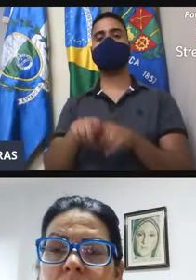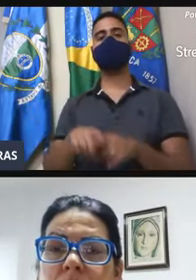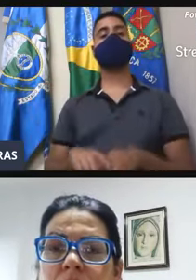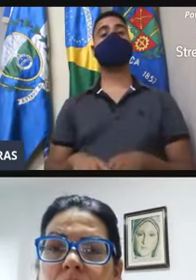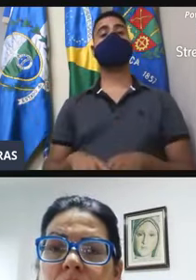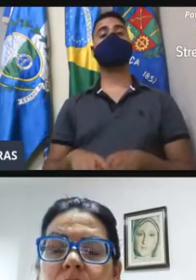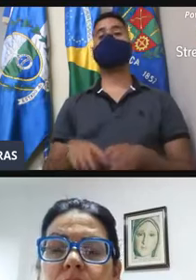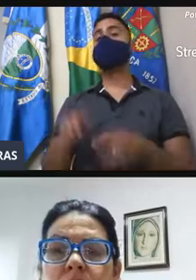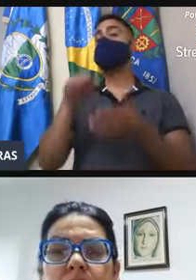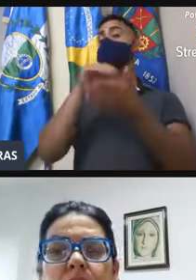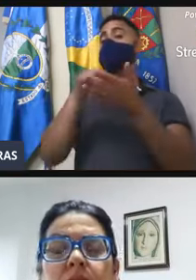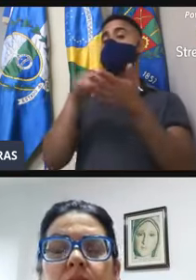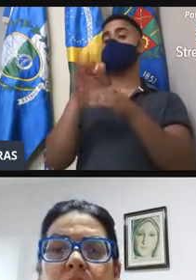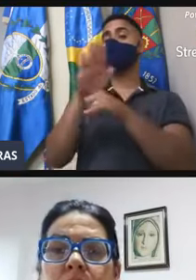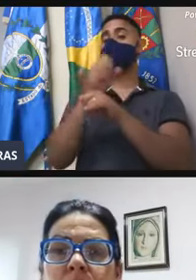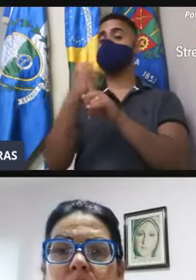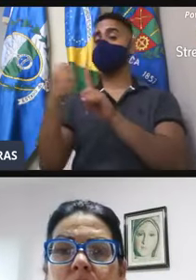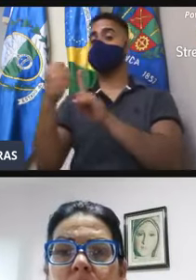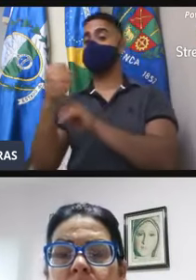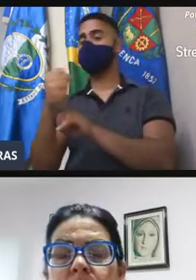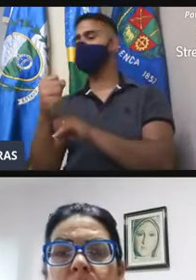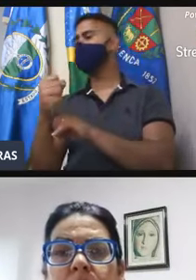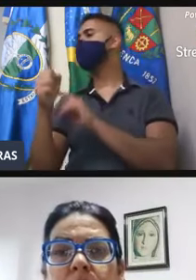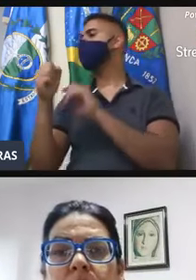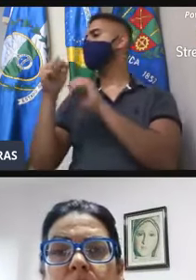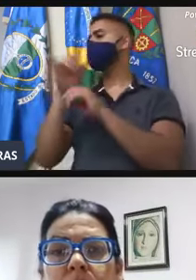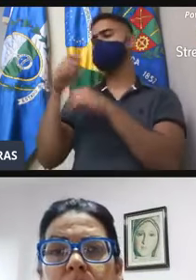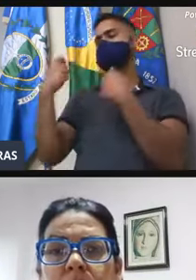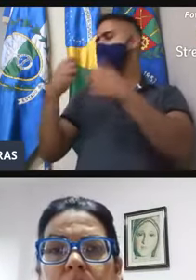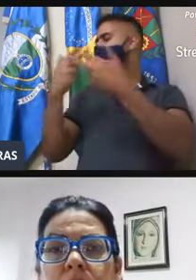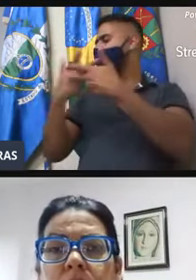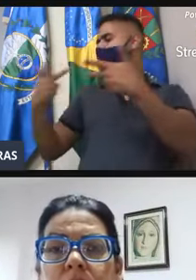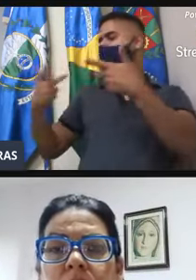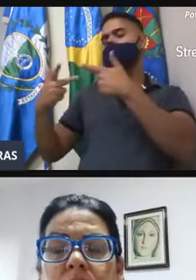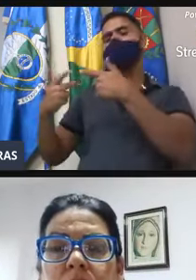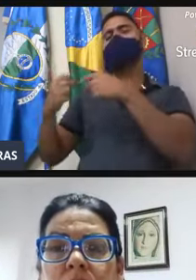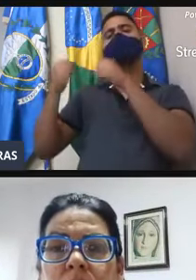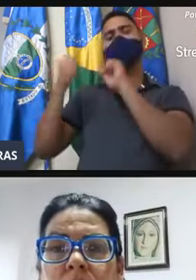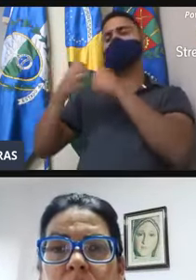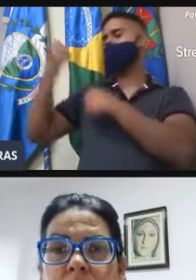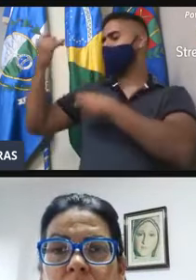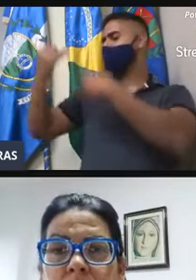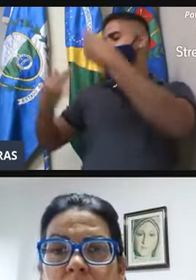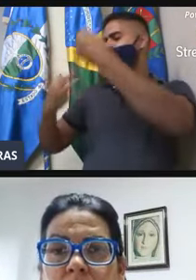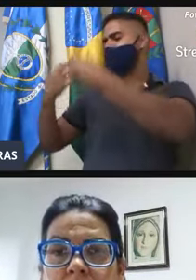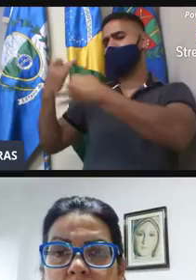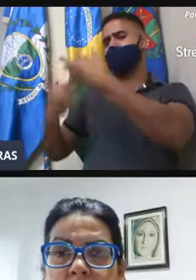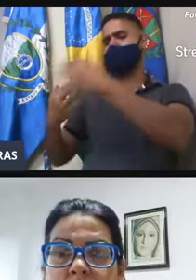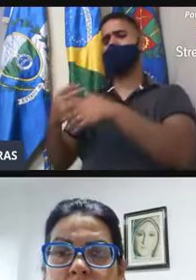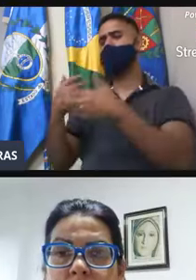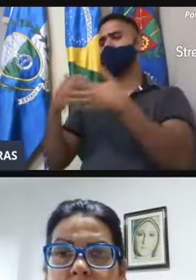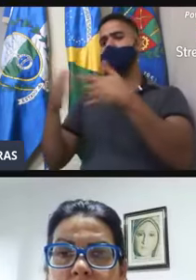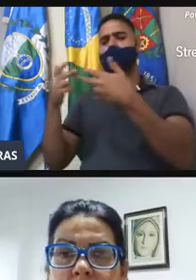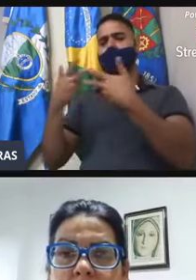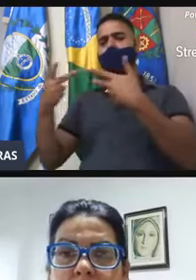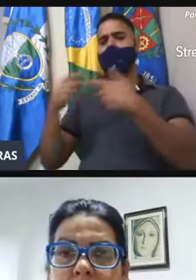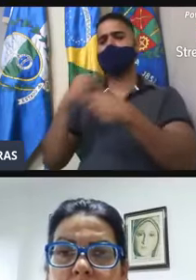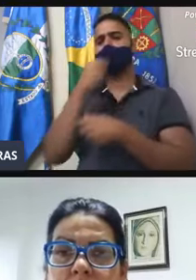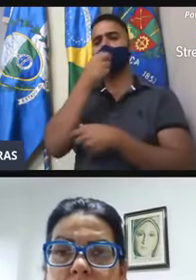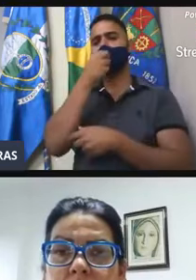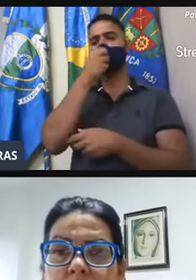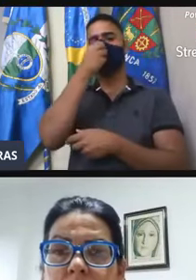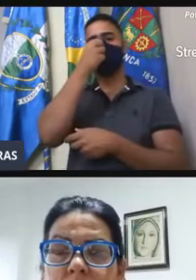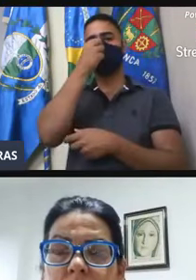a Secretaria Municipal de Assistência Social está à disposição de vocês para qualquer tipo de esclarecimento,